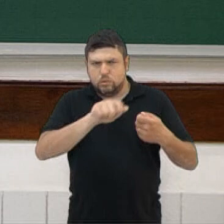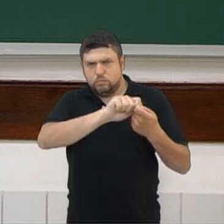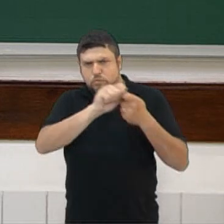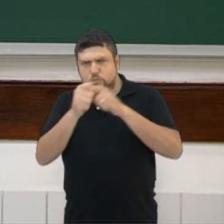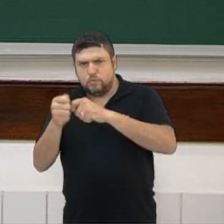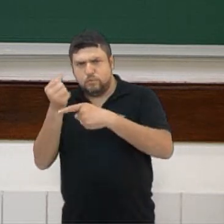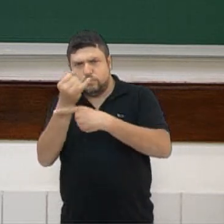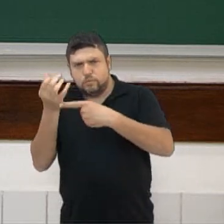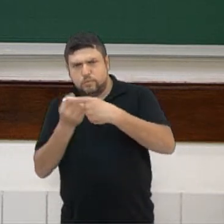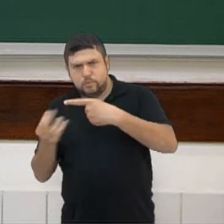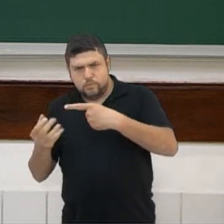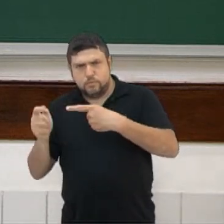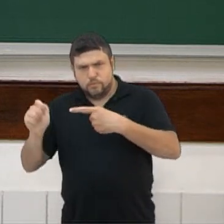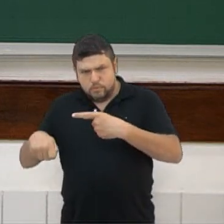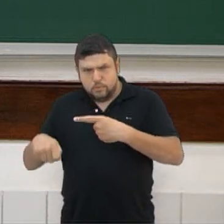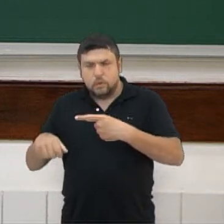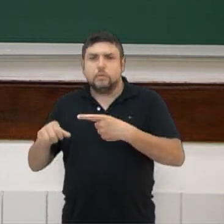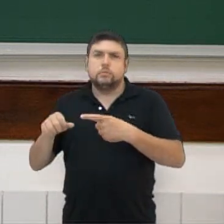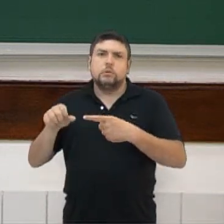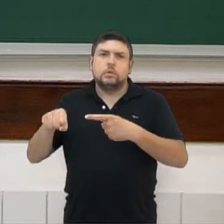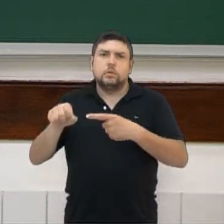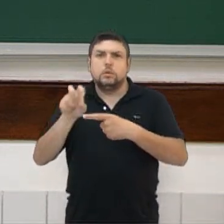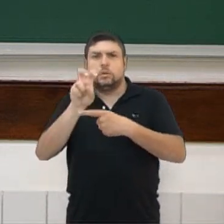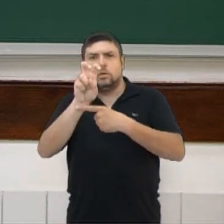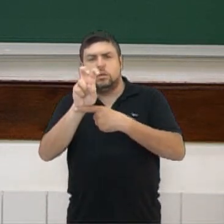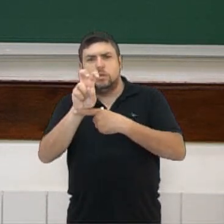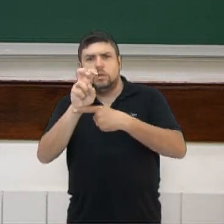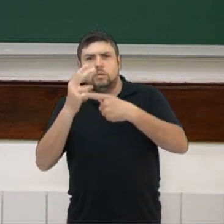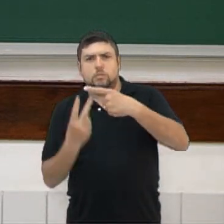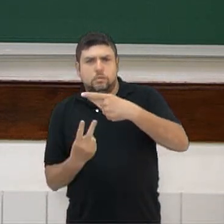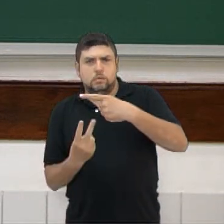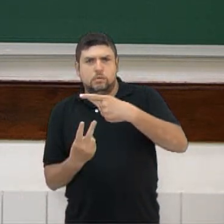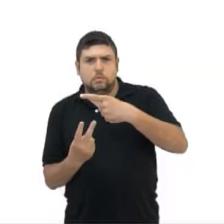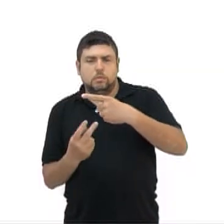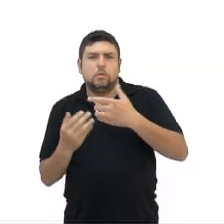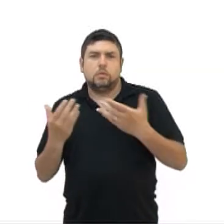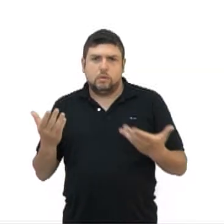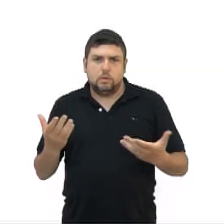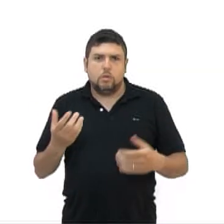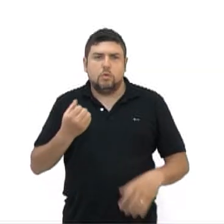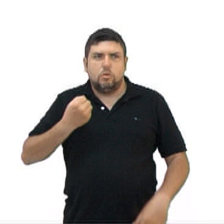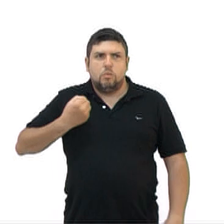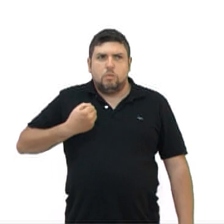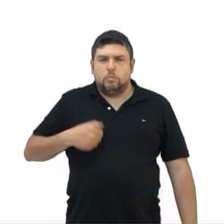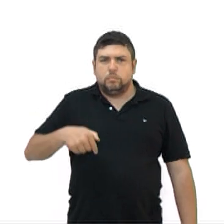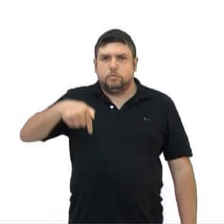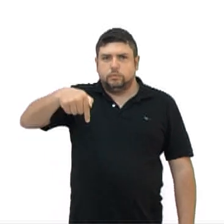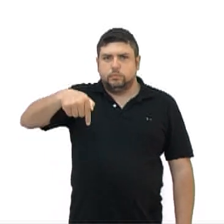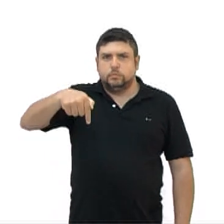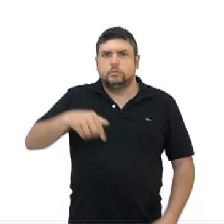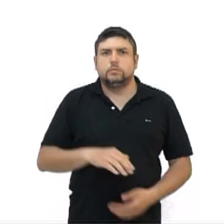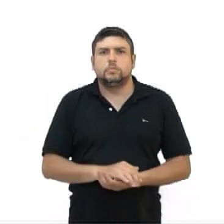2,5? 2,5 é a mesma coisa que 5 meios, ok? Então, ele é um número racional.